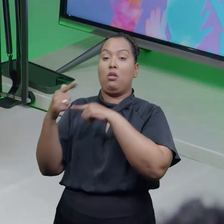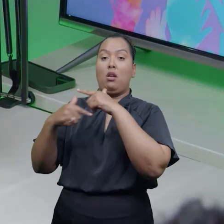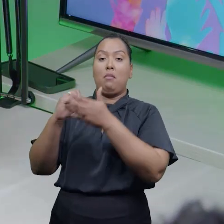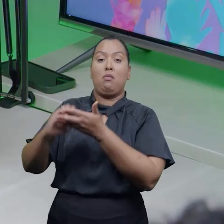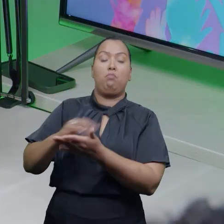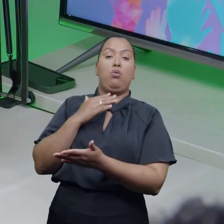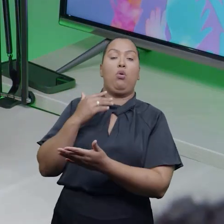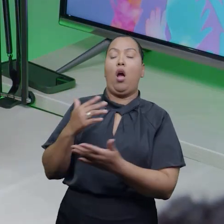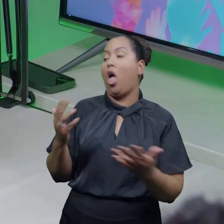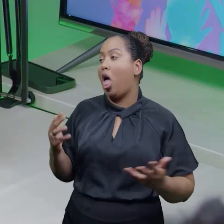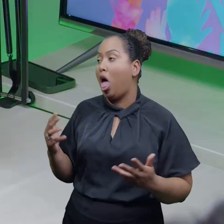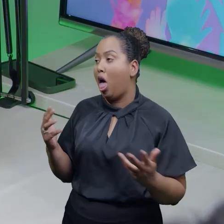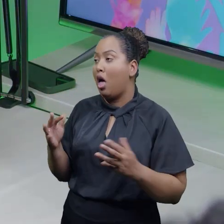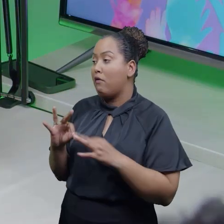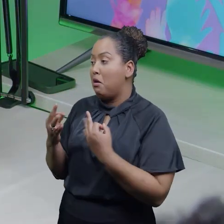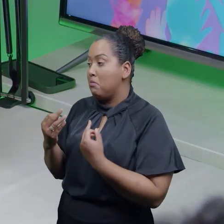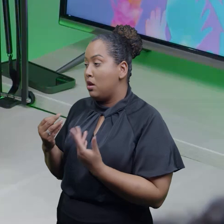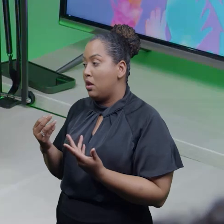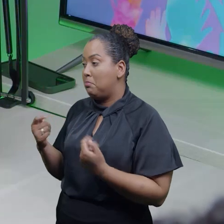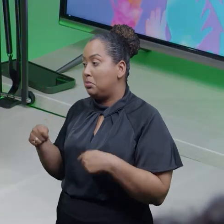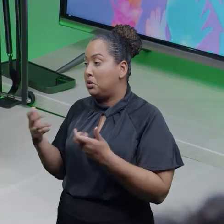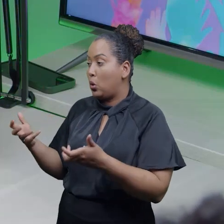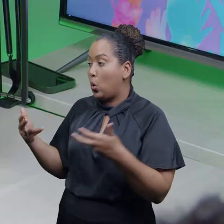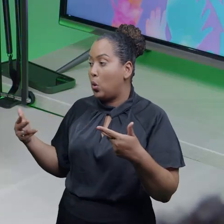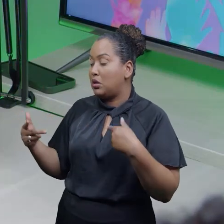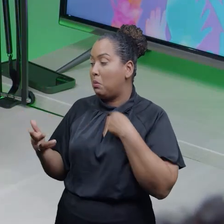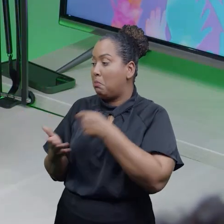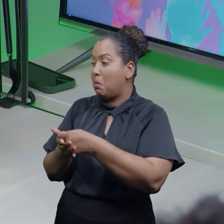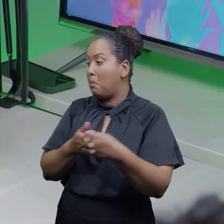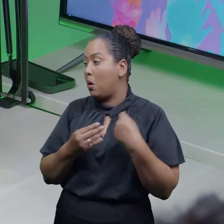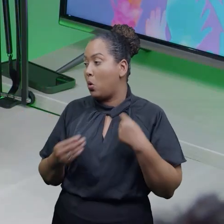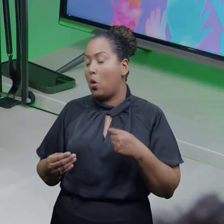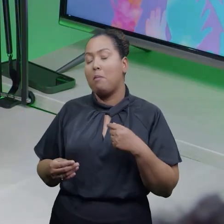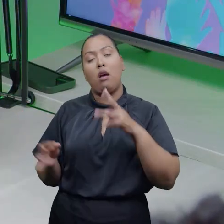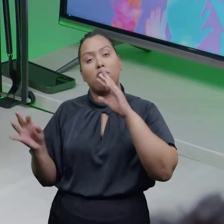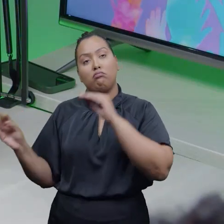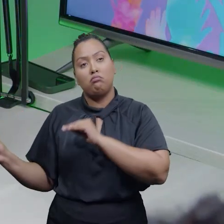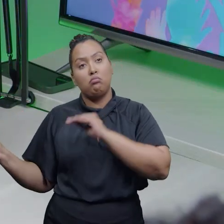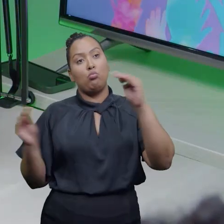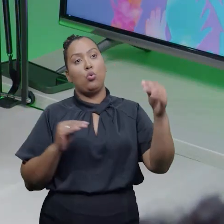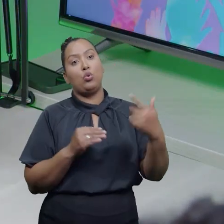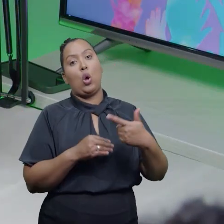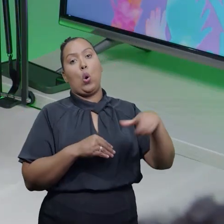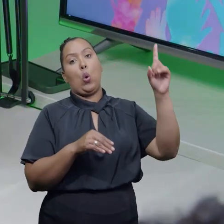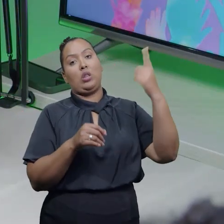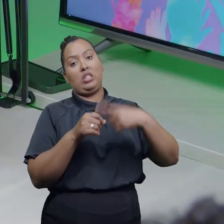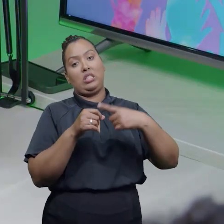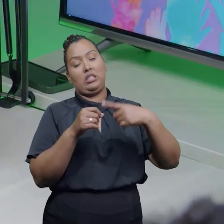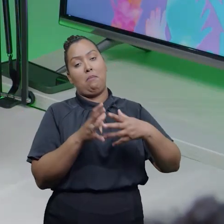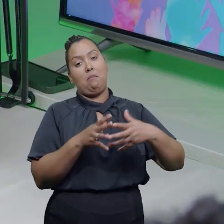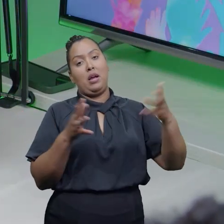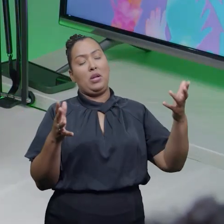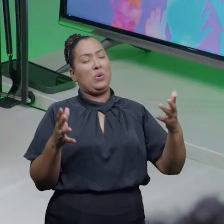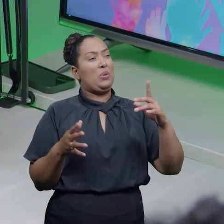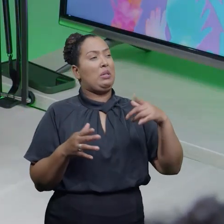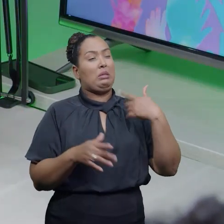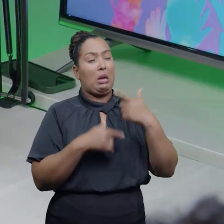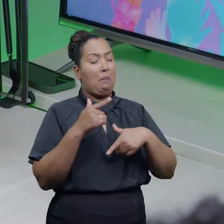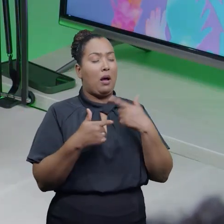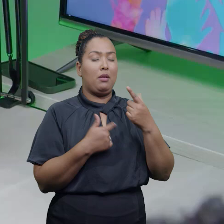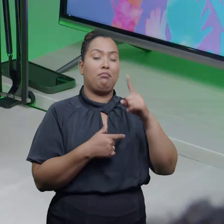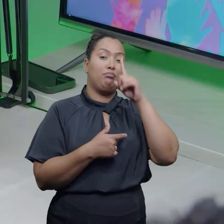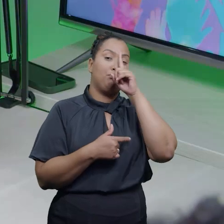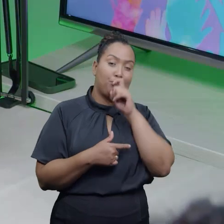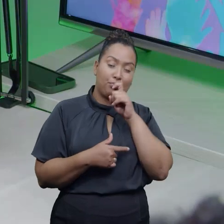mais manter a família, ele tenta, né, ir para uma cidade maior para conseguir ali um emprego, ele